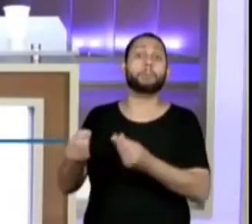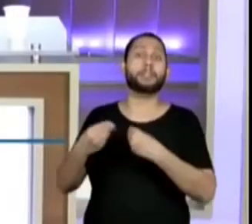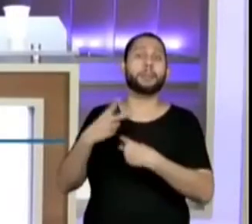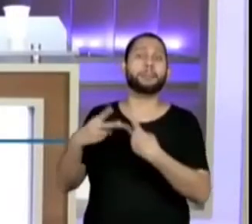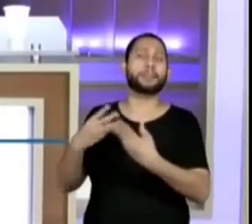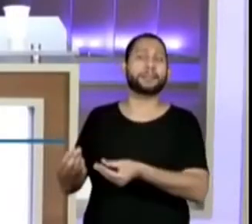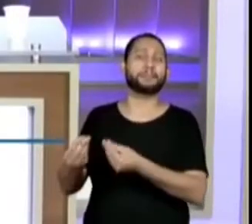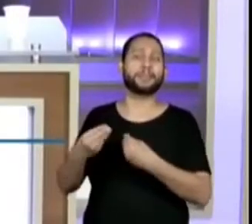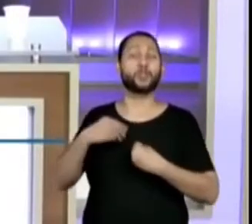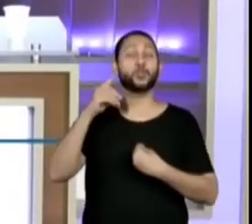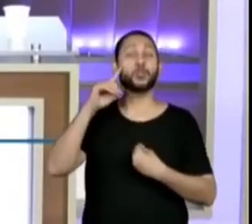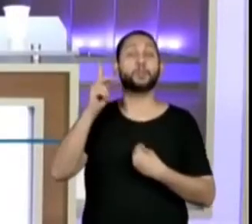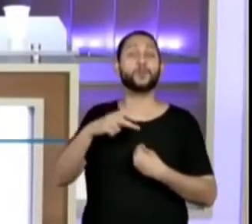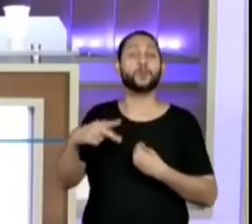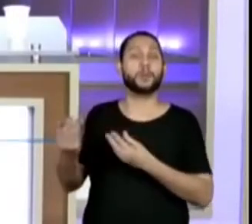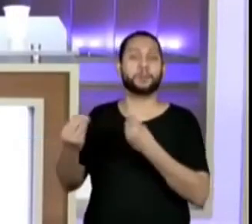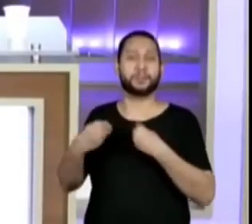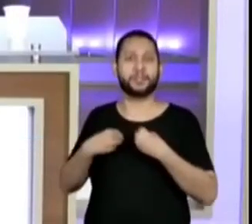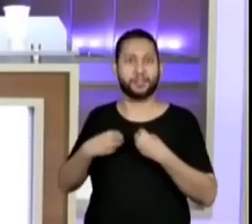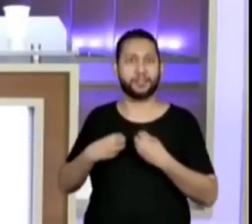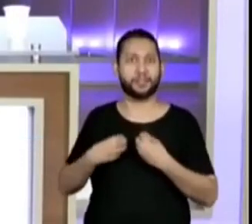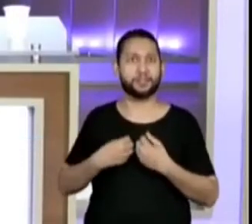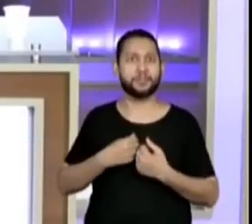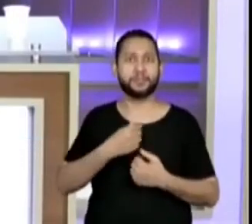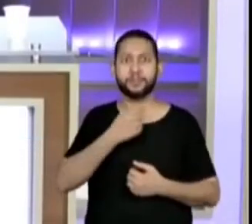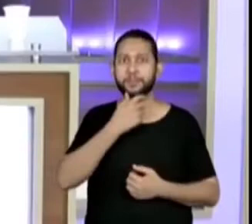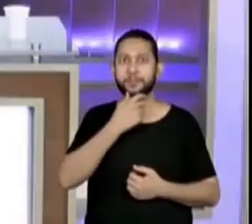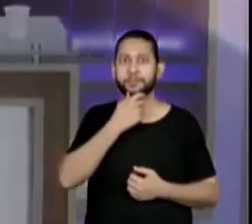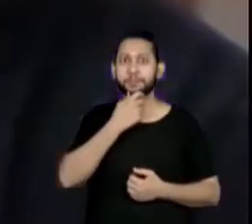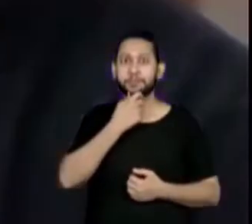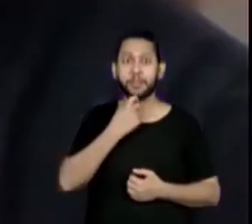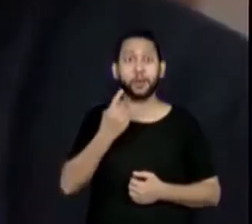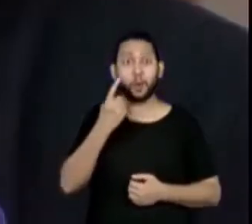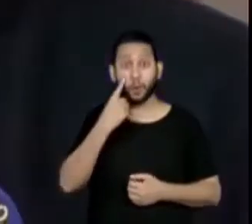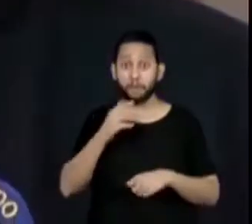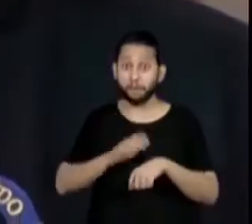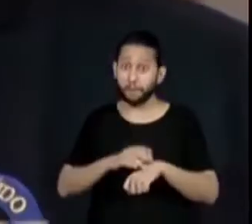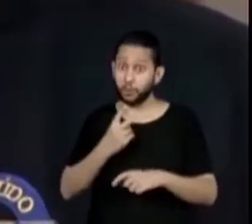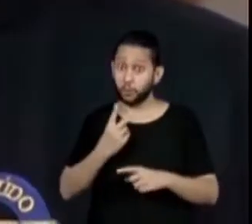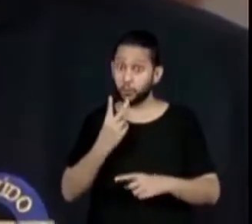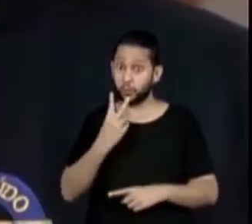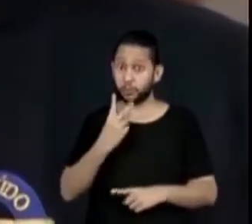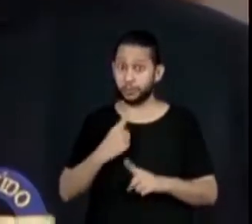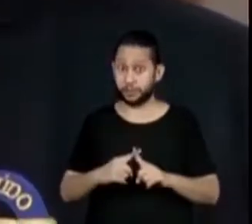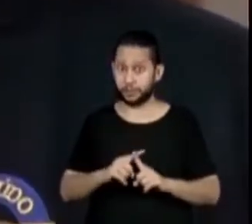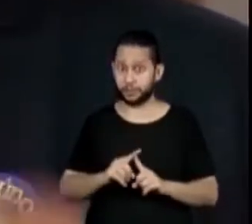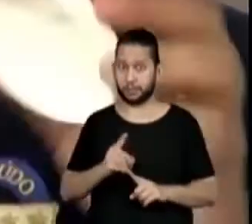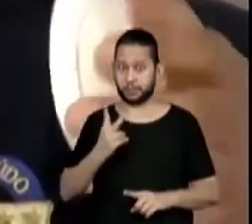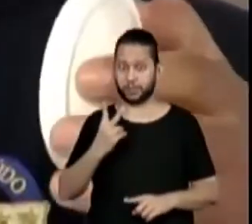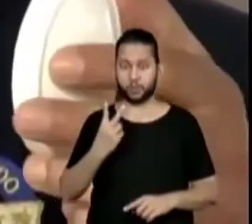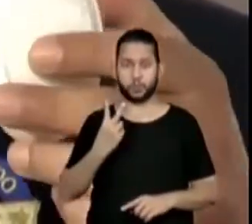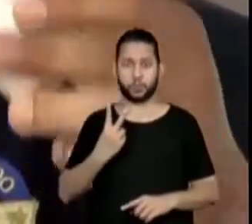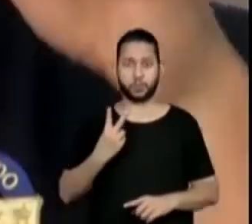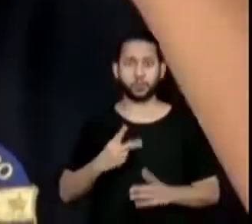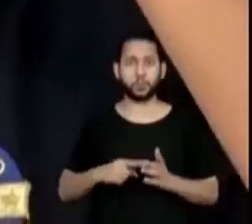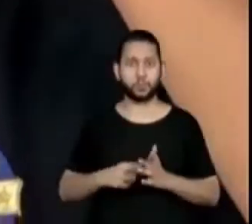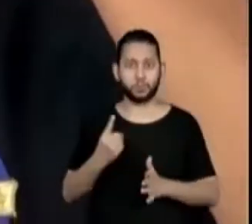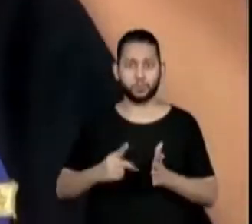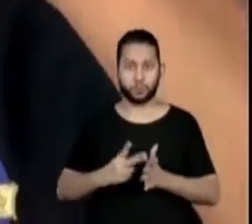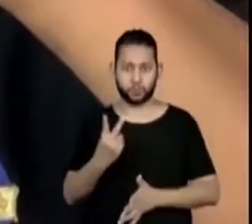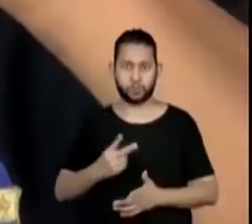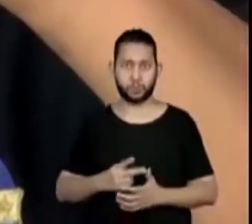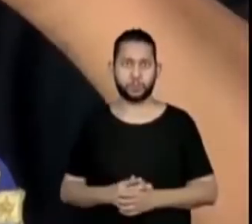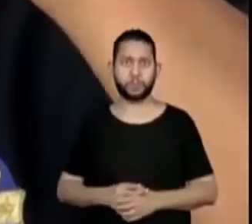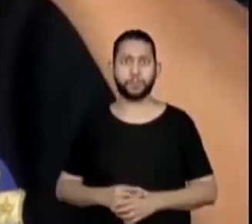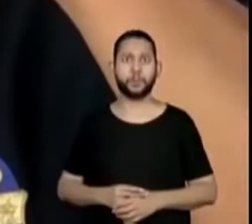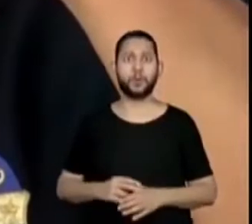esse copo que eu ganhei no dia dos professores, tá bem? Eu fiz duas vezes, né? Na verdade, eu fiz mais vezes, né? E eu primeiro usei